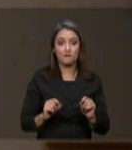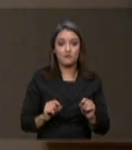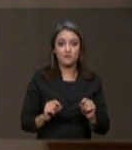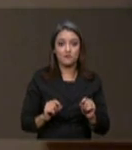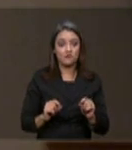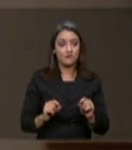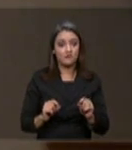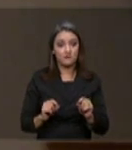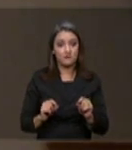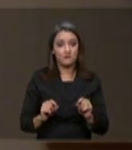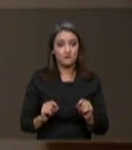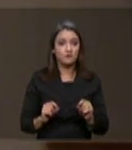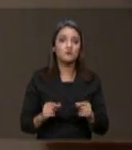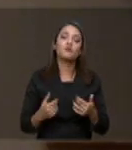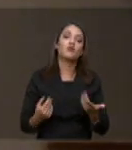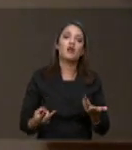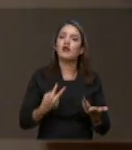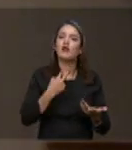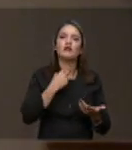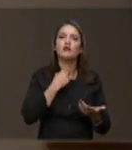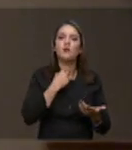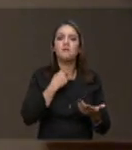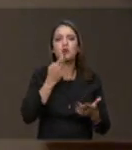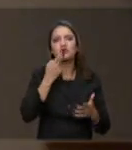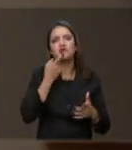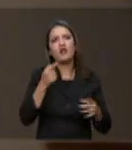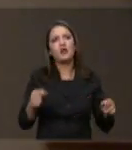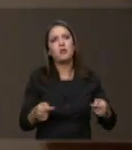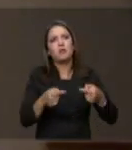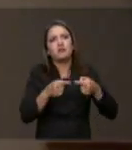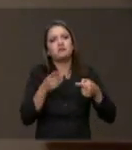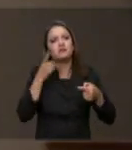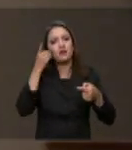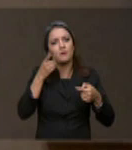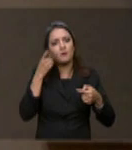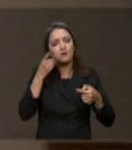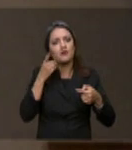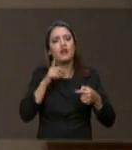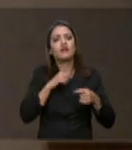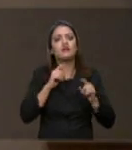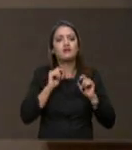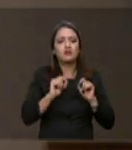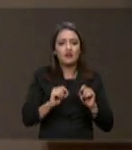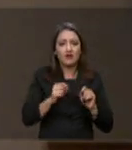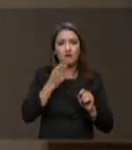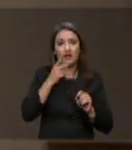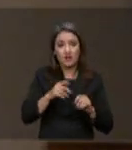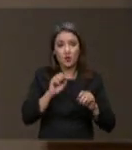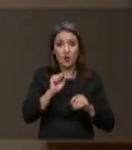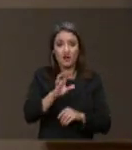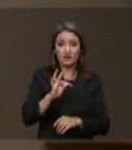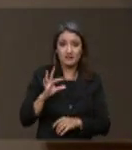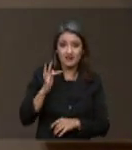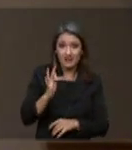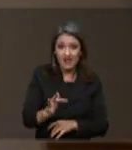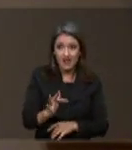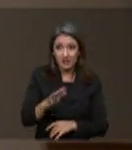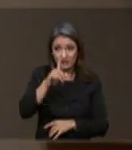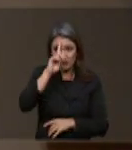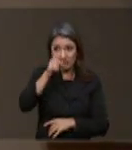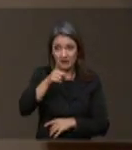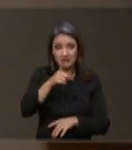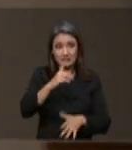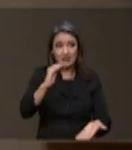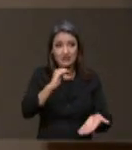ter como aba cada na atividade parlamentar a esse a exortação de que o Supremo seja invadido